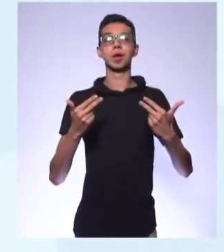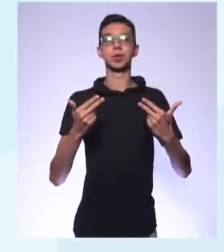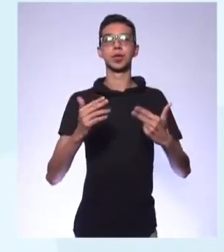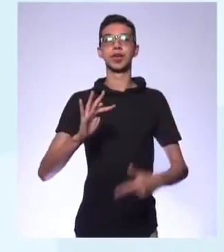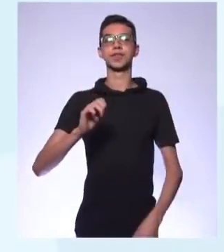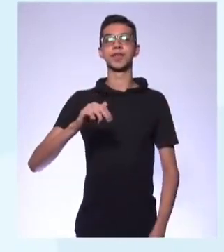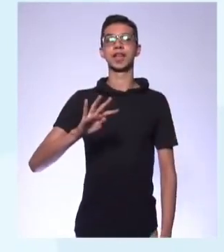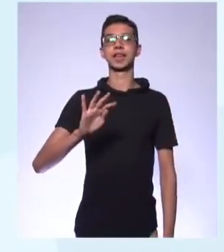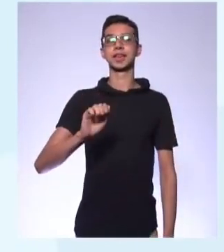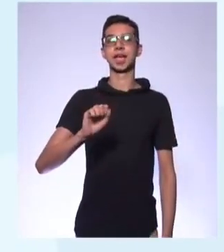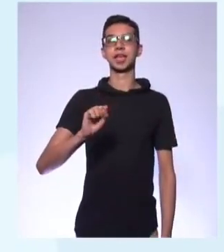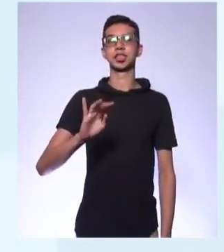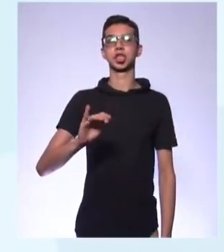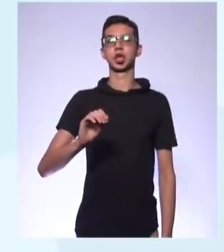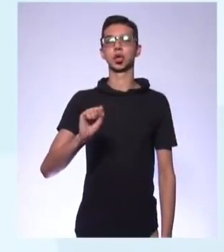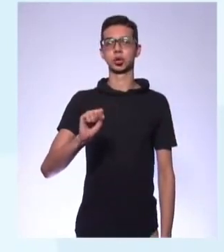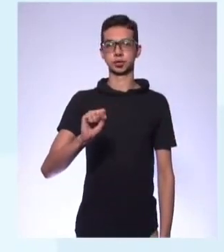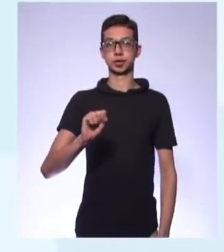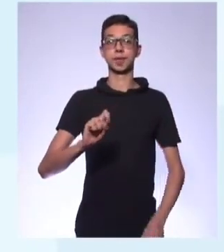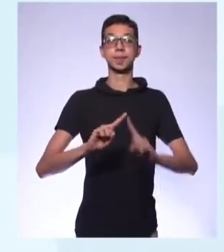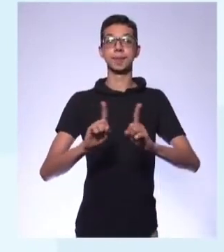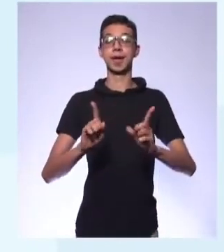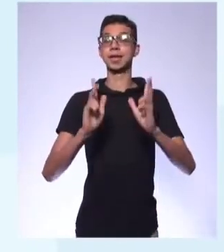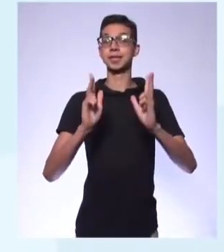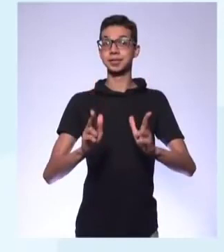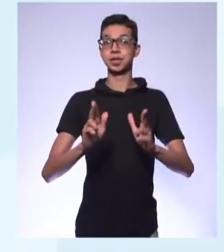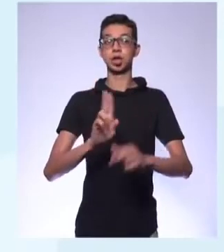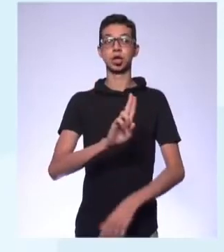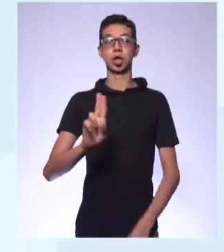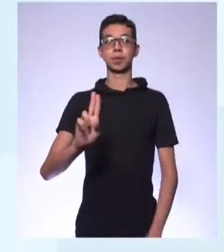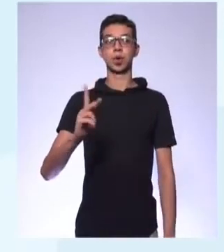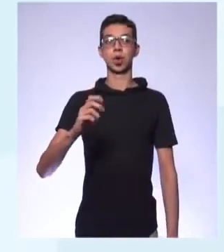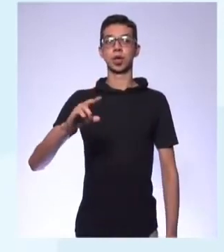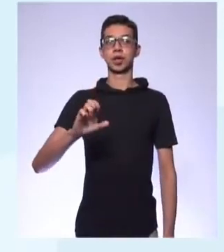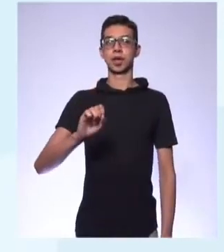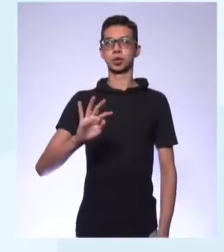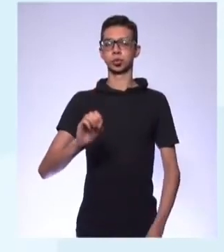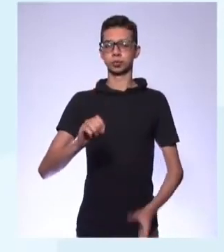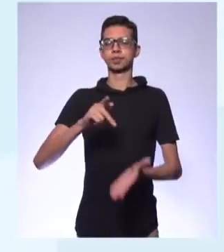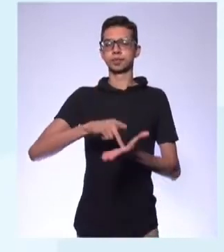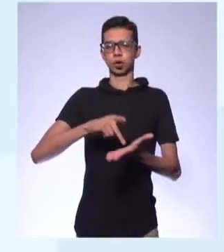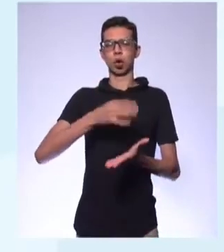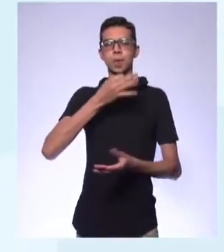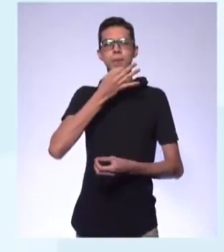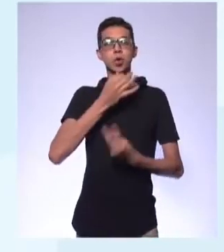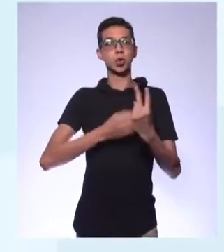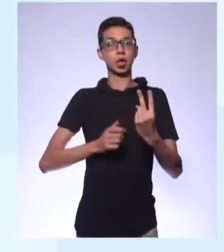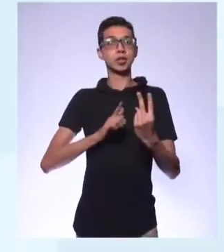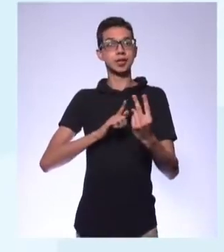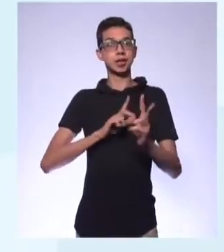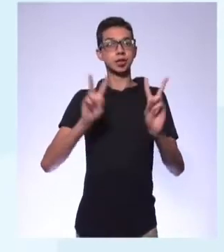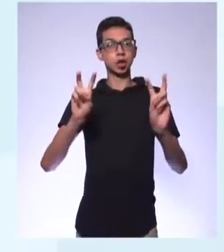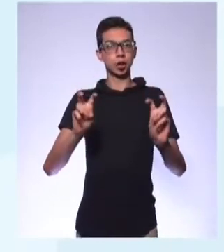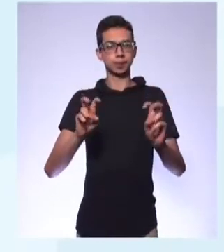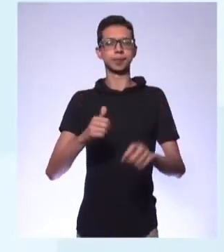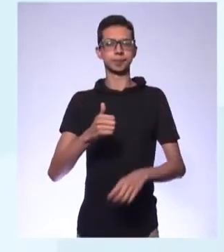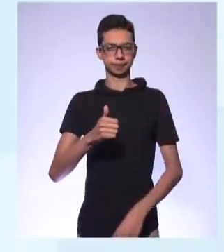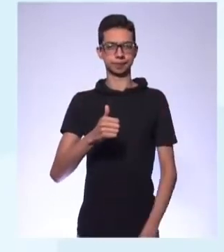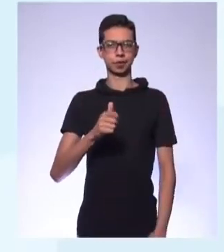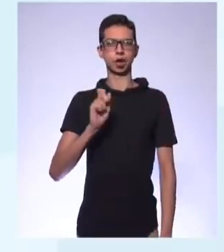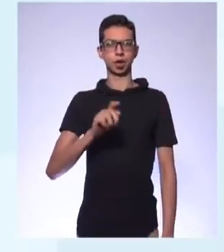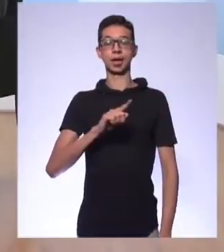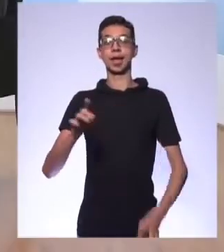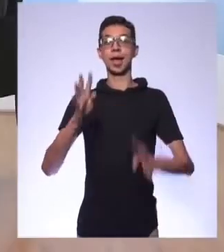Onde Habitam, só que o trailer honesto. Então, você vai ter duas opiniões sobre Animais Fantásticos. O trailer comum e o trailer honesto.